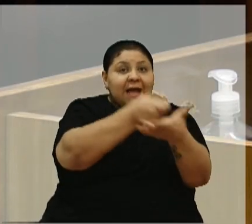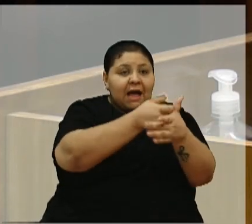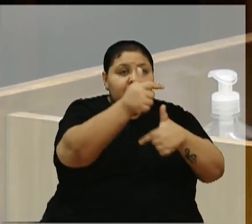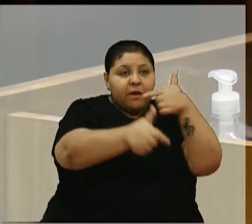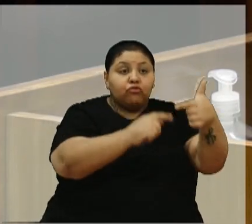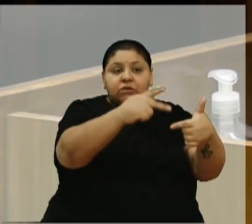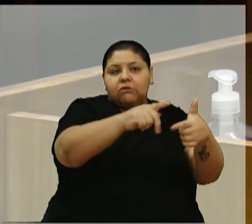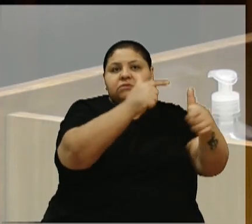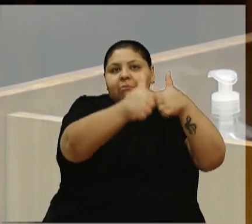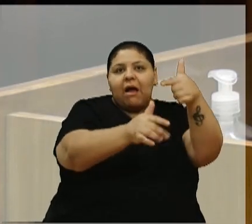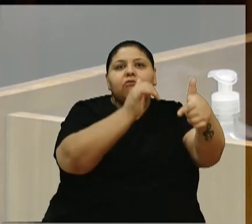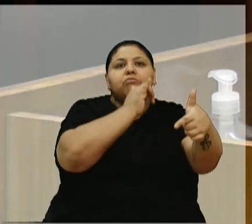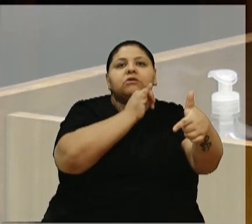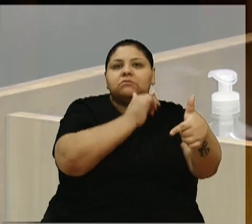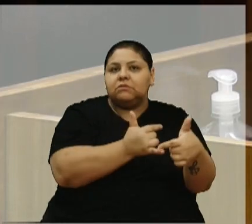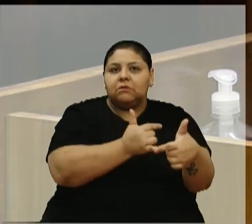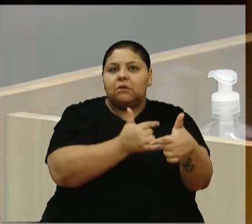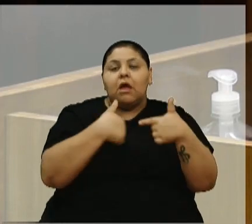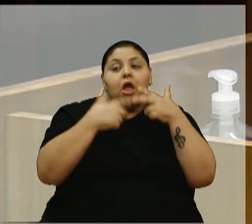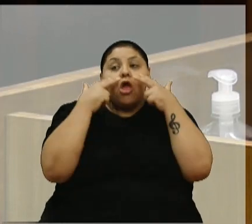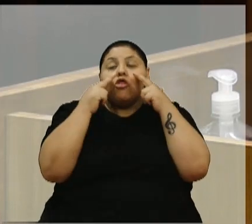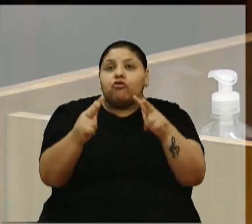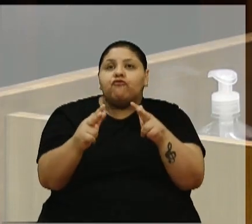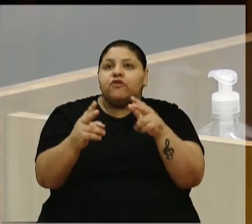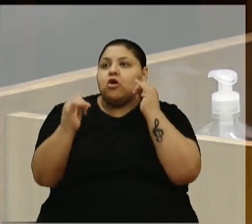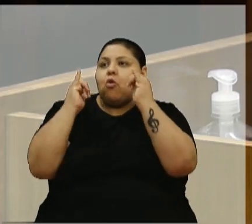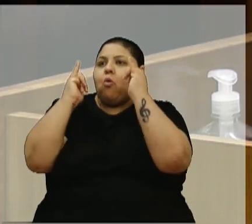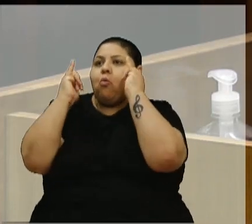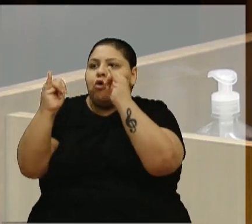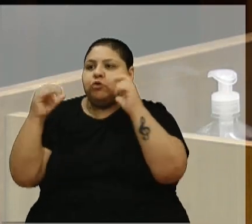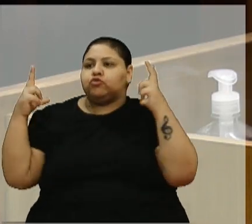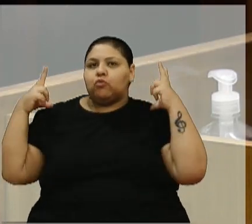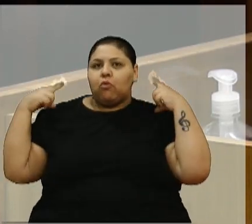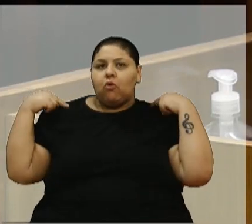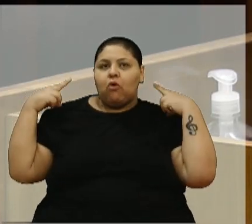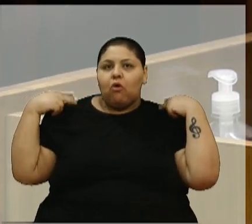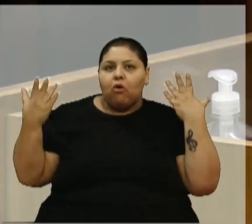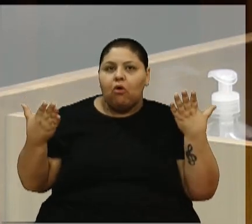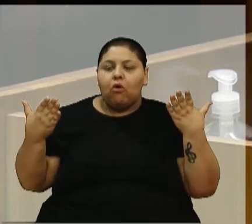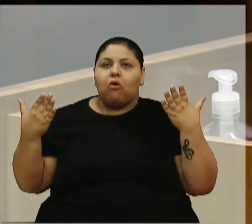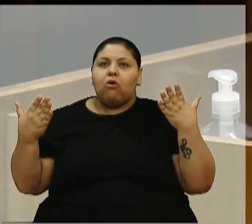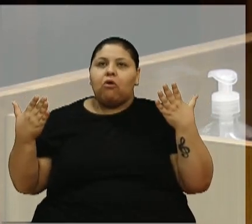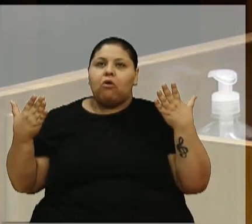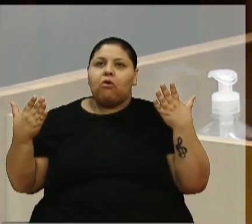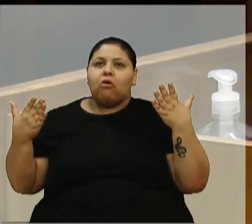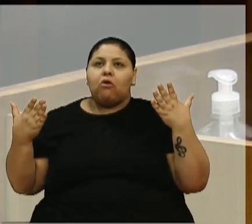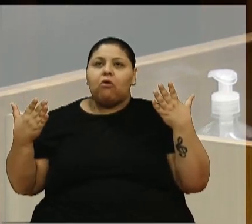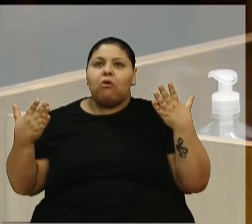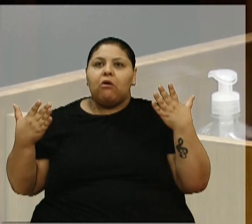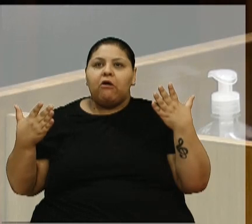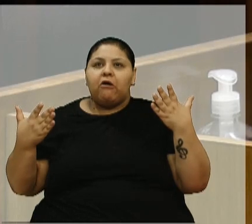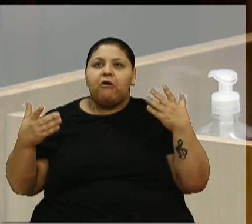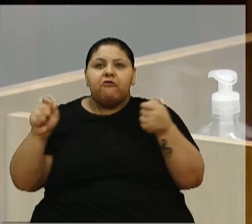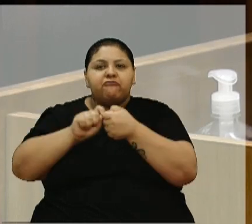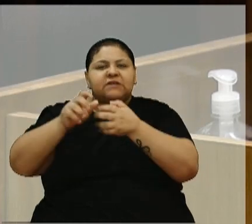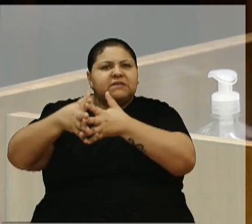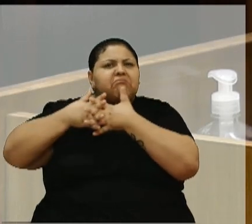serviço. E eu não vi um ônibus ou um motorista de ônibus indo lá atear fogo ou quebrar uma vidraça.